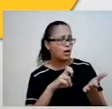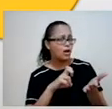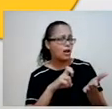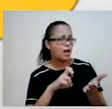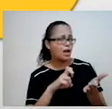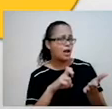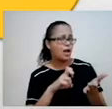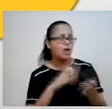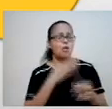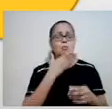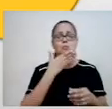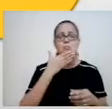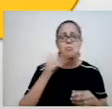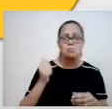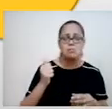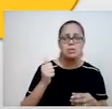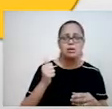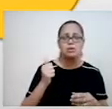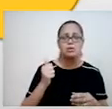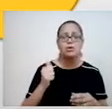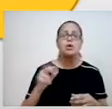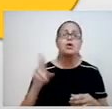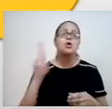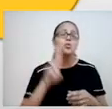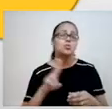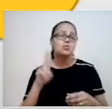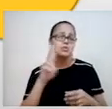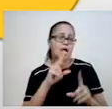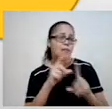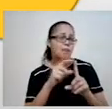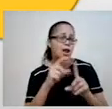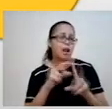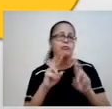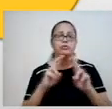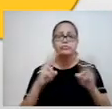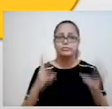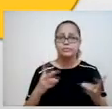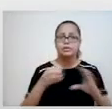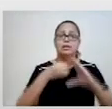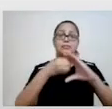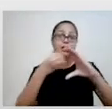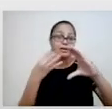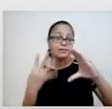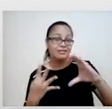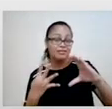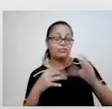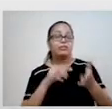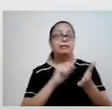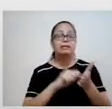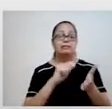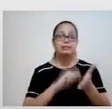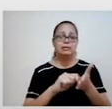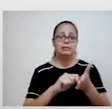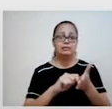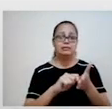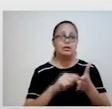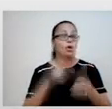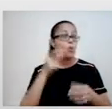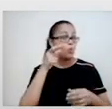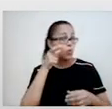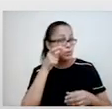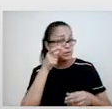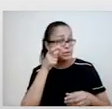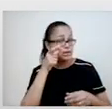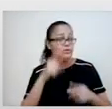Então, variar o uso dessas palavras, usar palavras diferentes, também é uma característica da escrita. Tá? Então, observem,